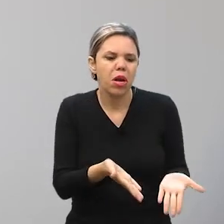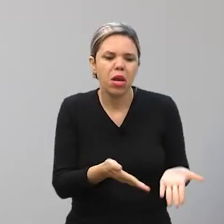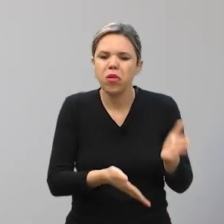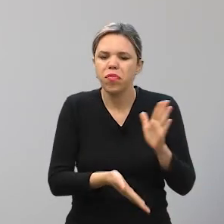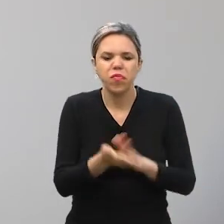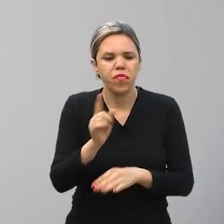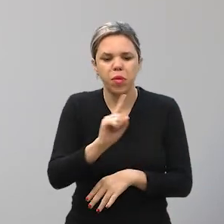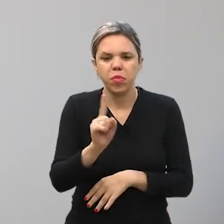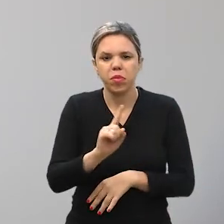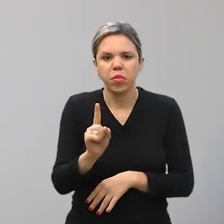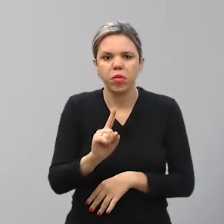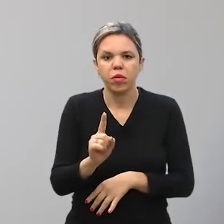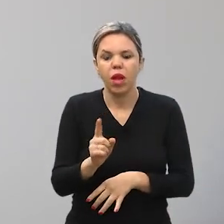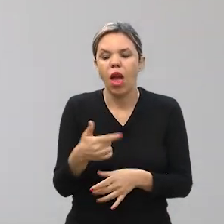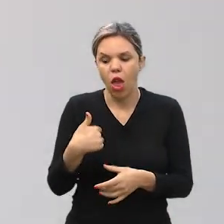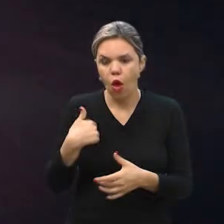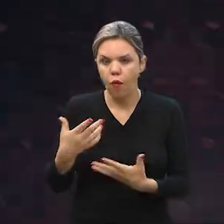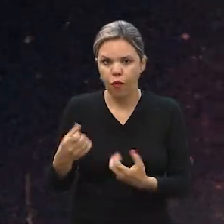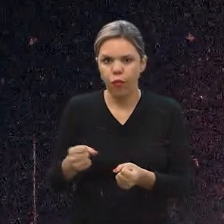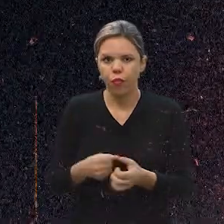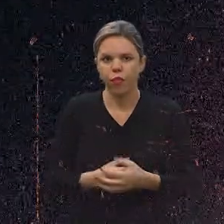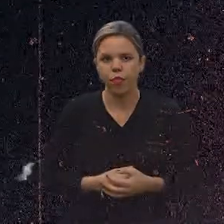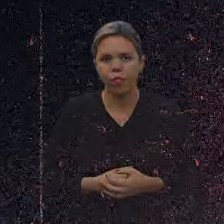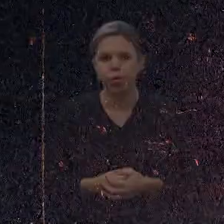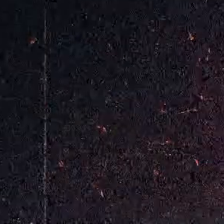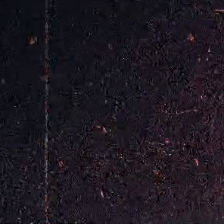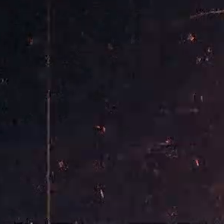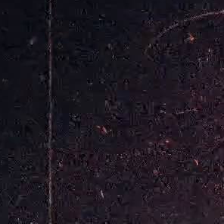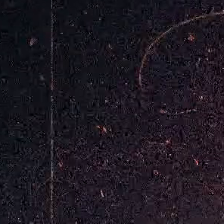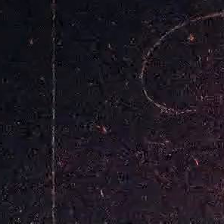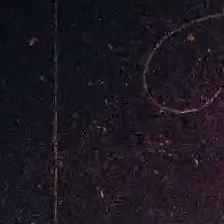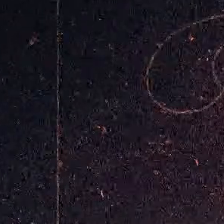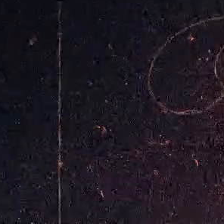então. Eu falei, deixa, eu vou, vai.